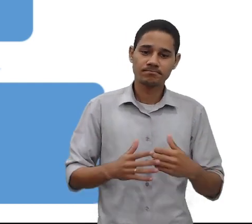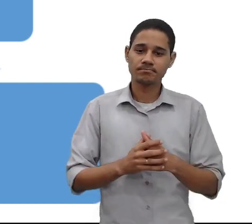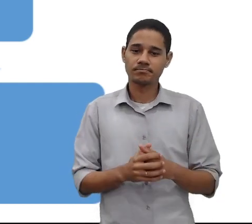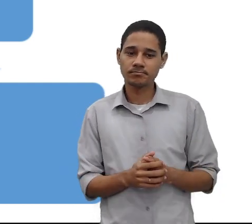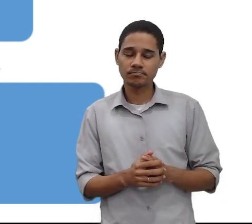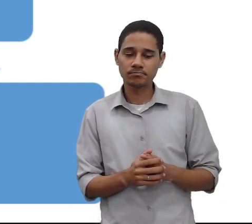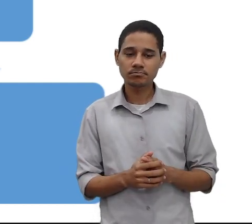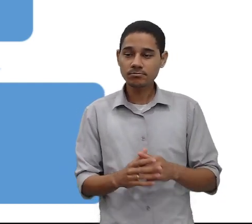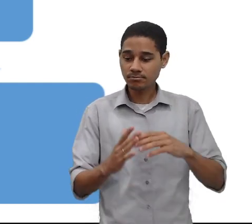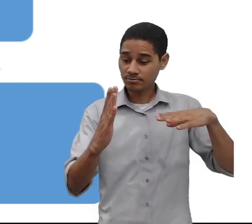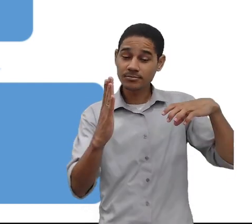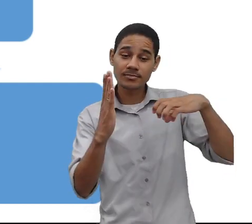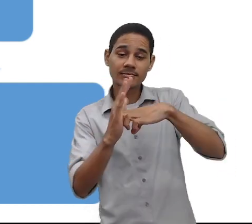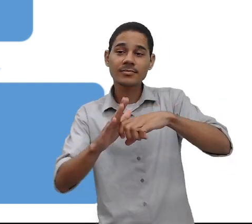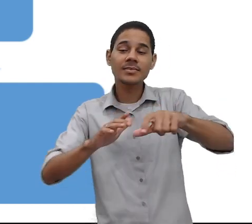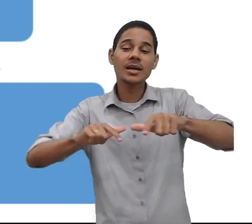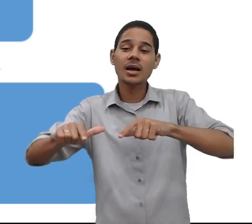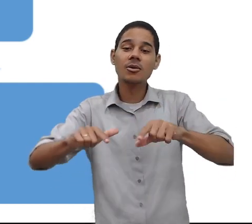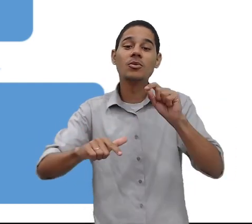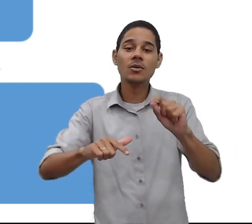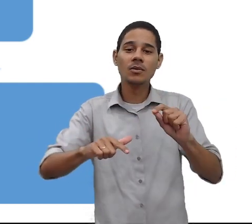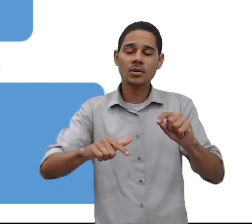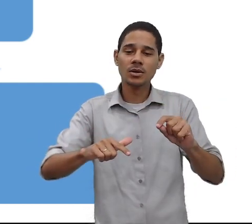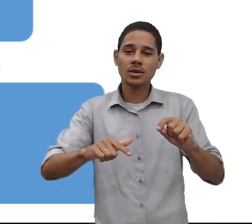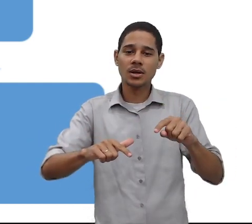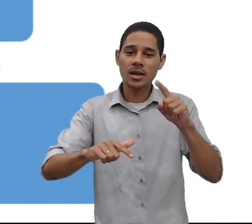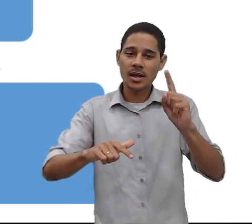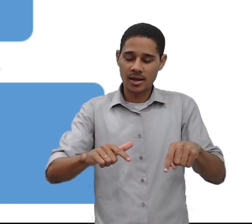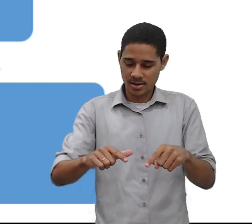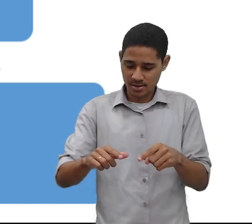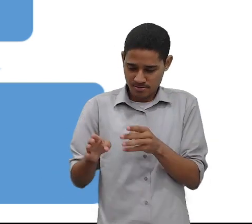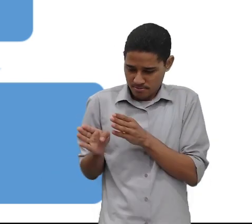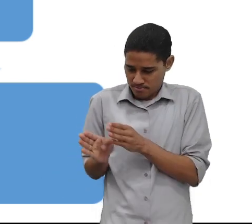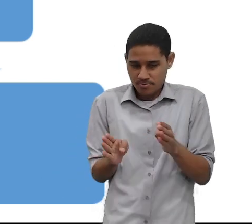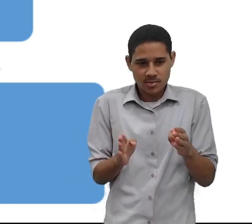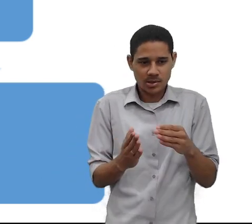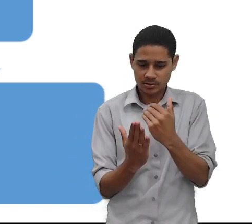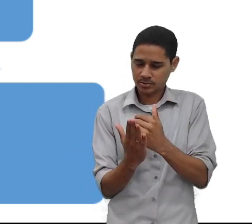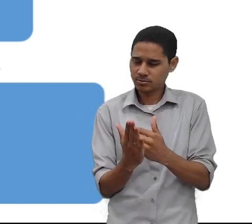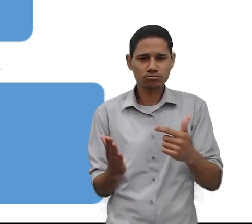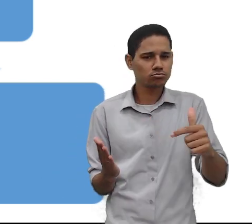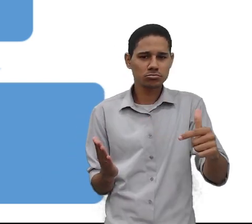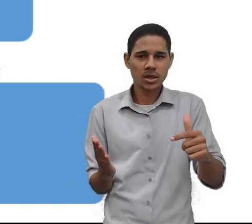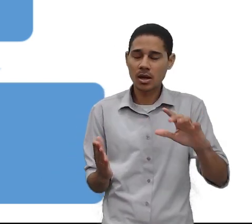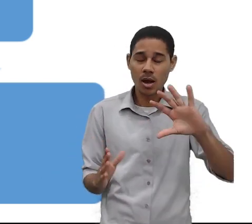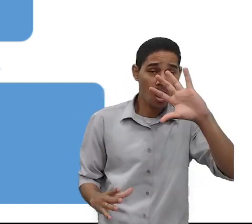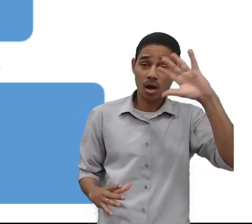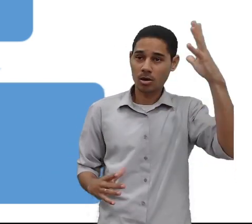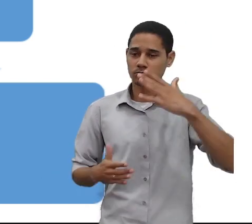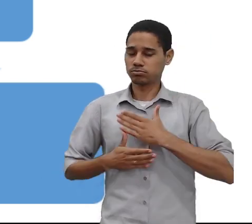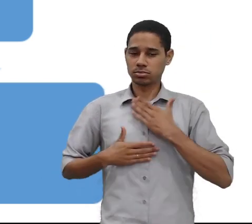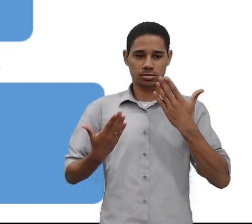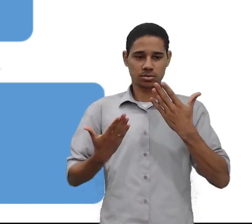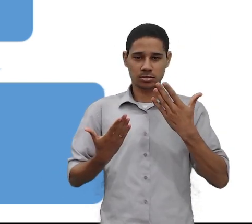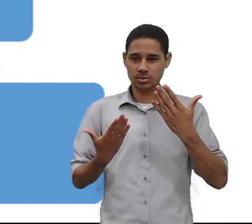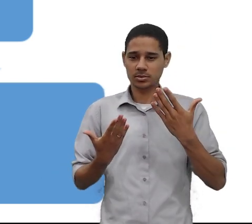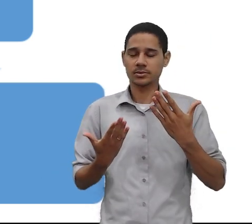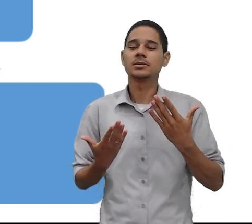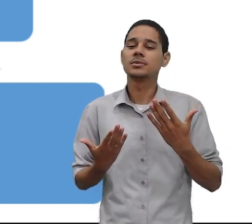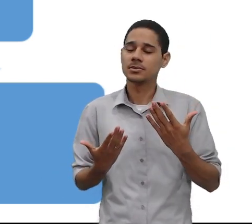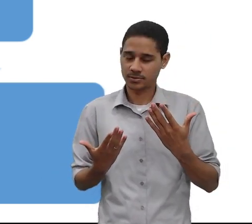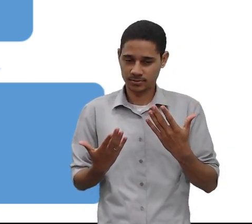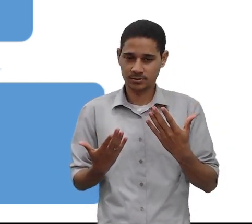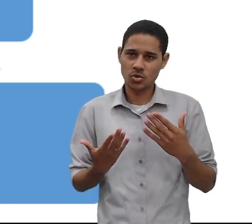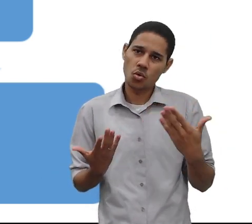considera acidente de trabalho uma ocorrência não programada, inesperada ou não, que interrompe